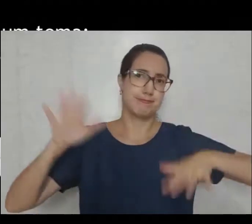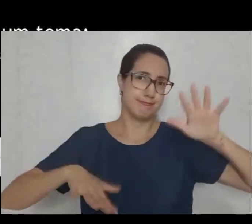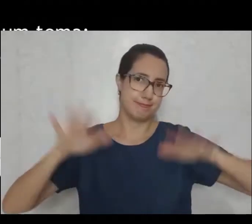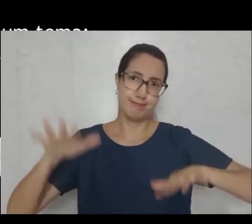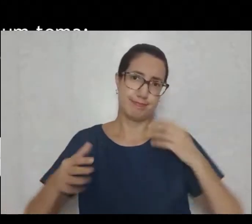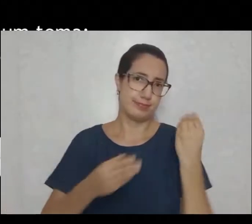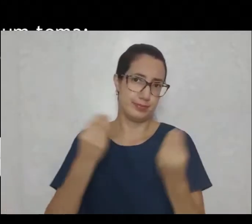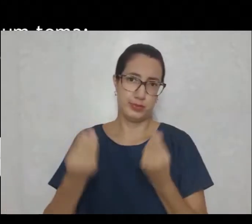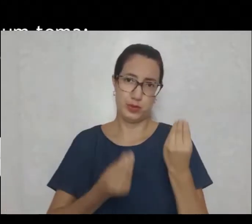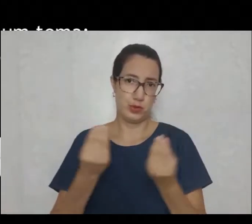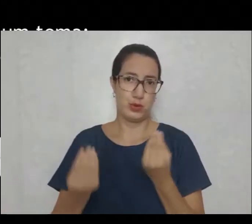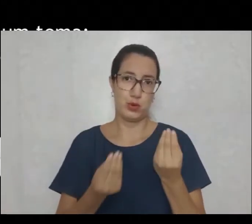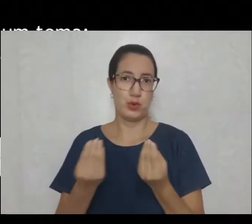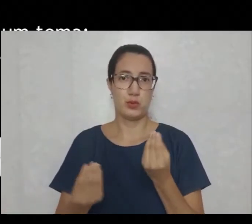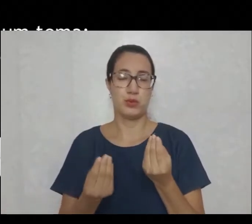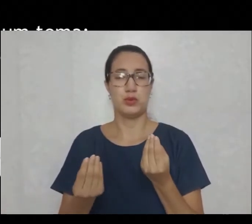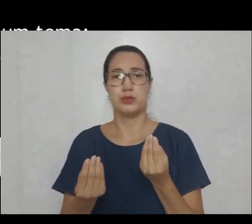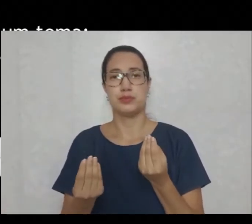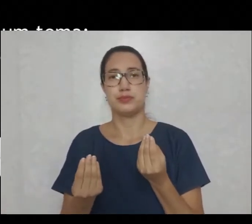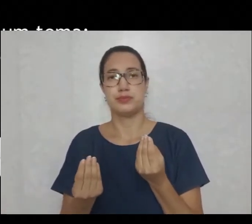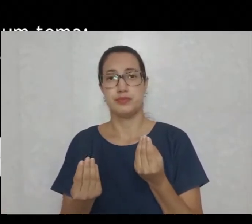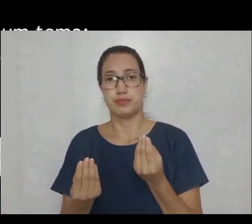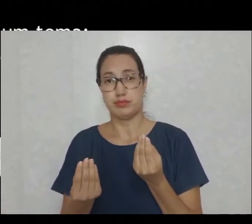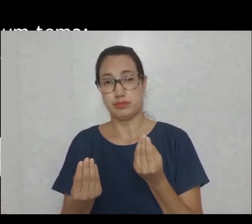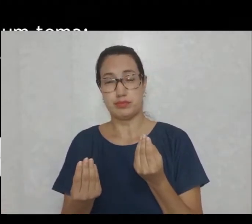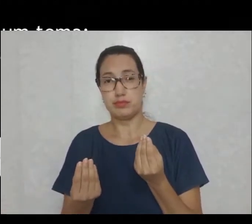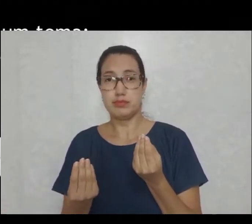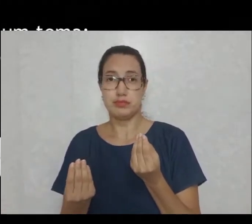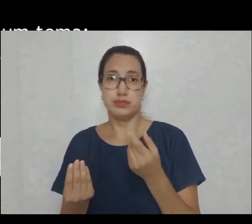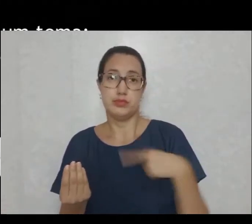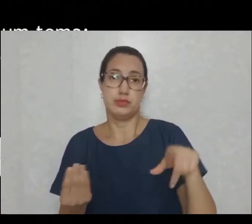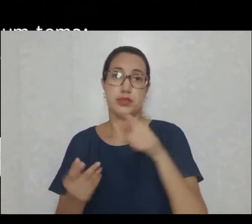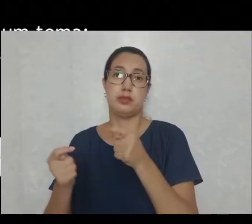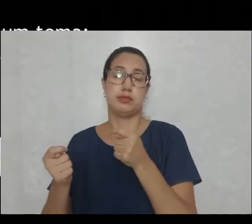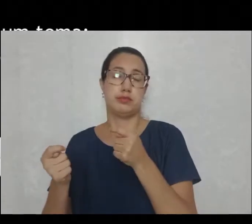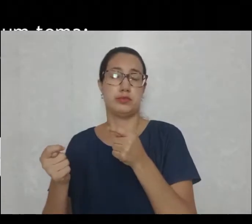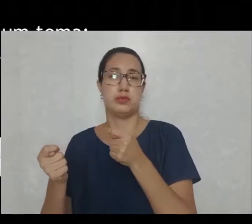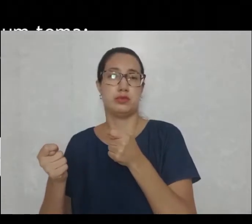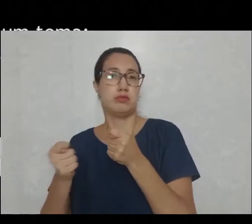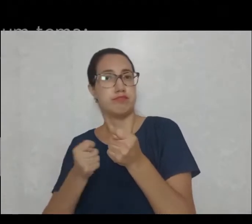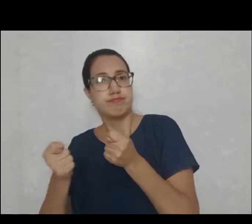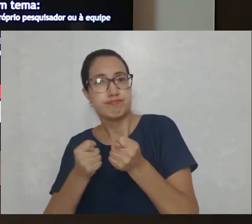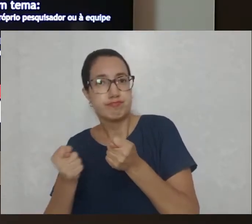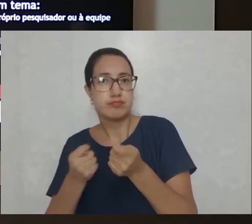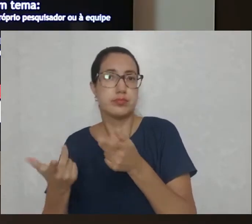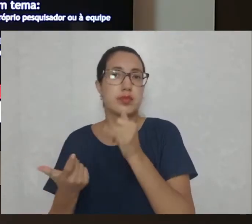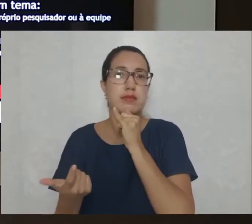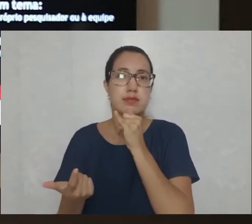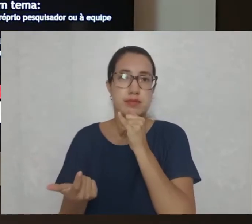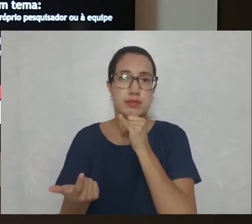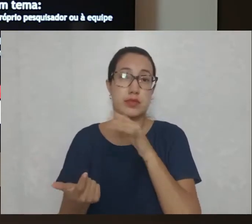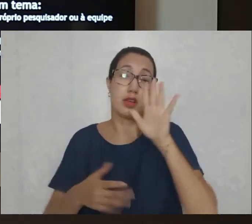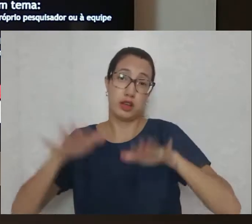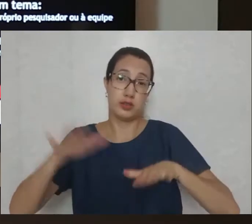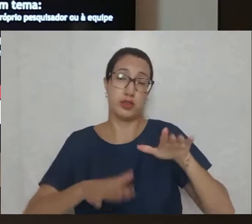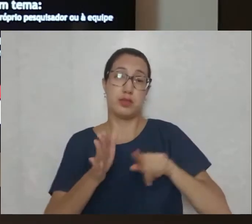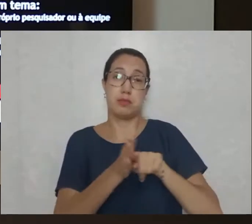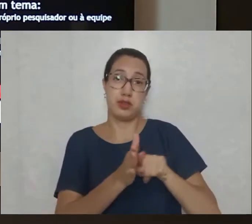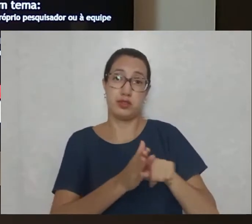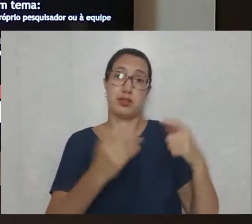estão completamente no controle por parte do pesquisador, ou seja, depende de terceiros. Então, assim,